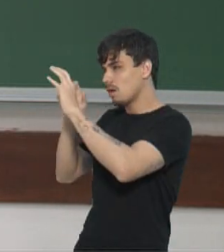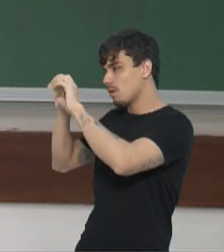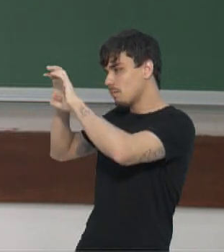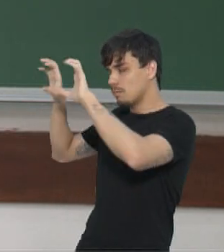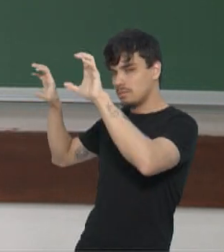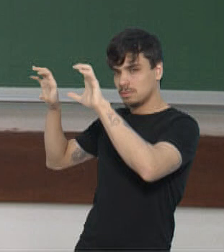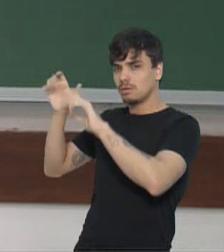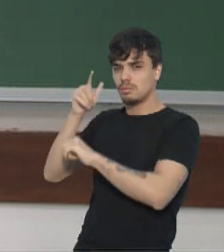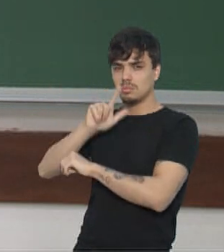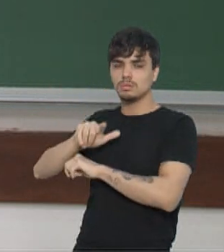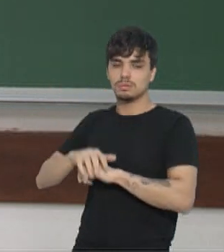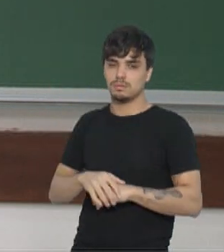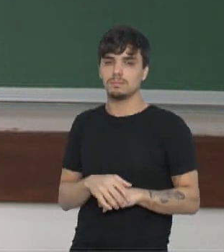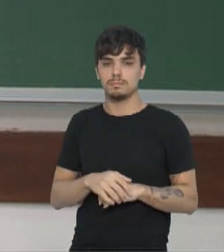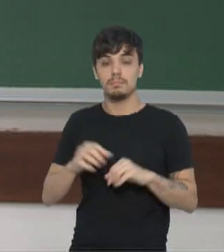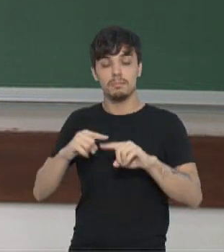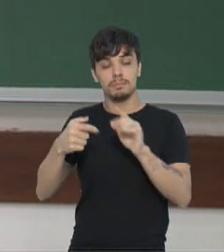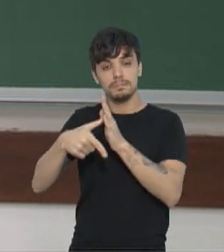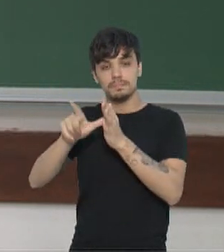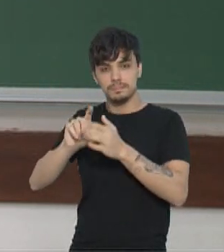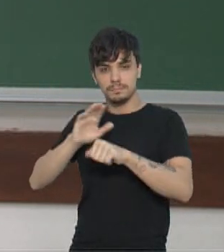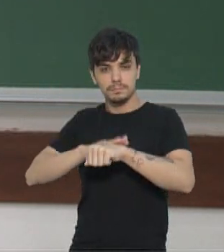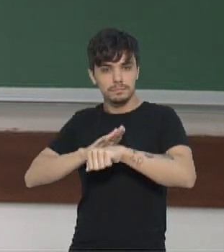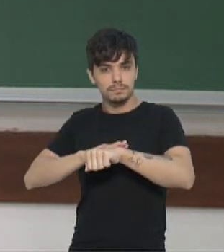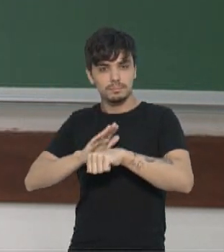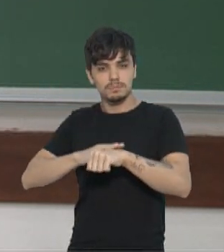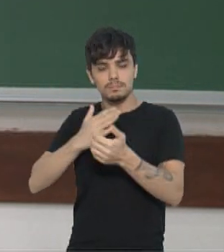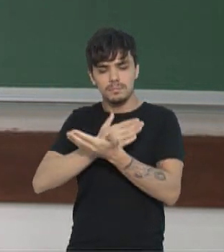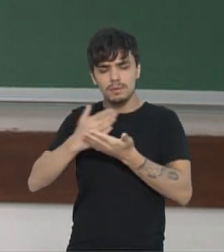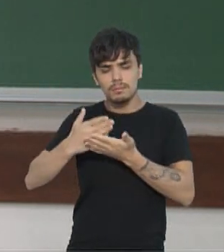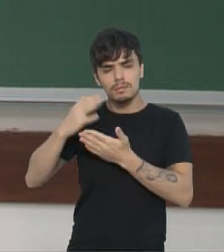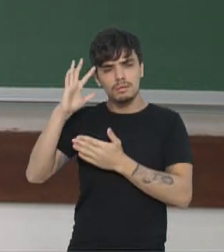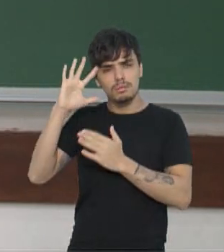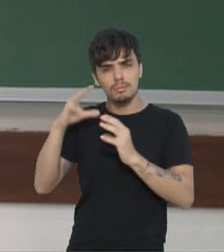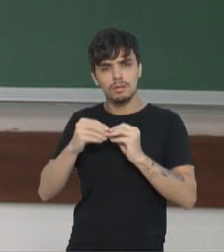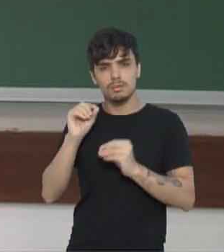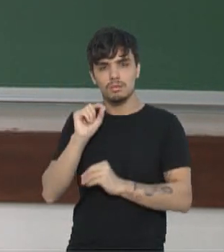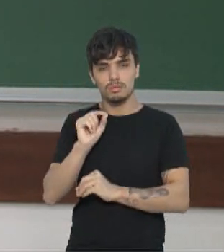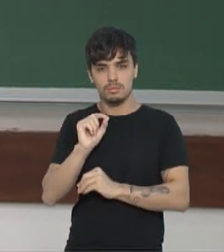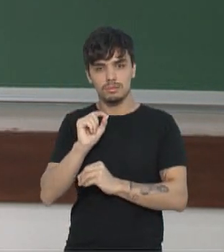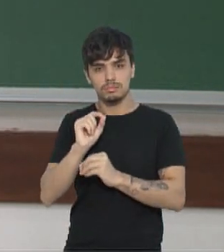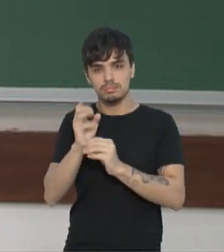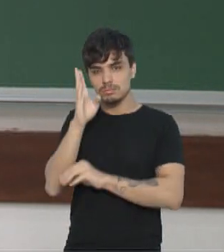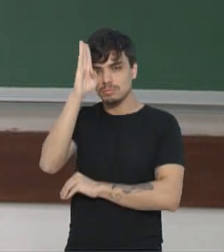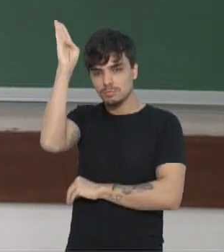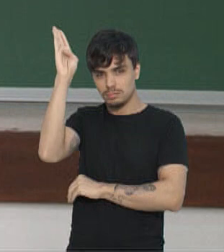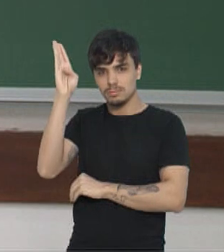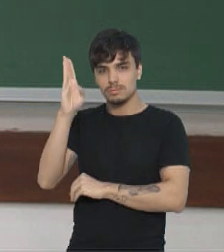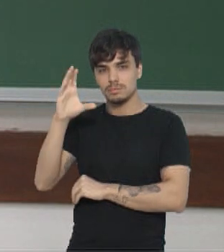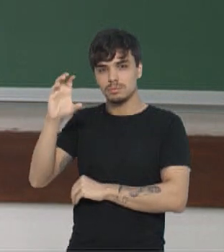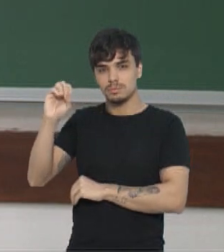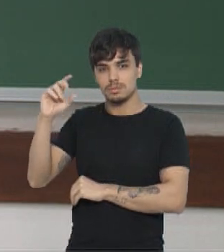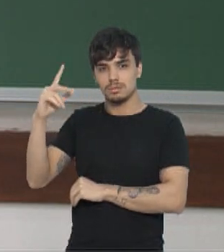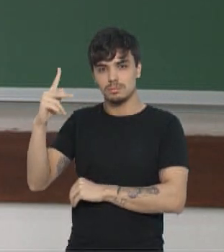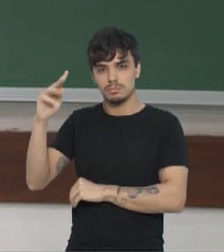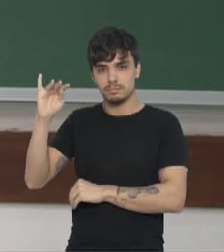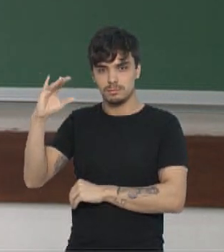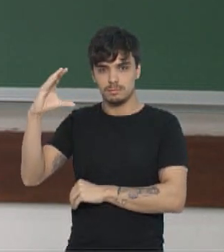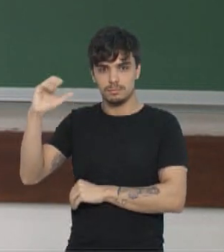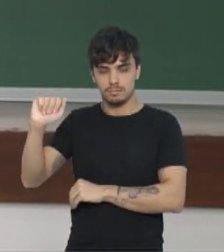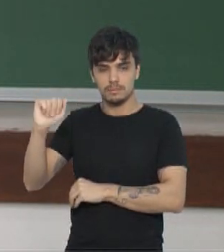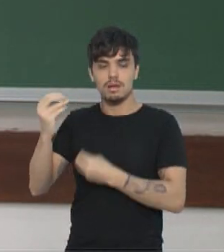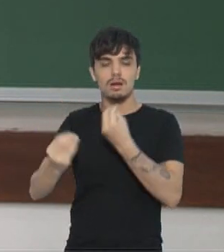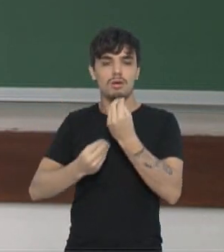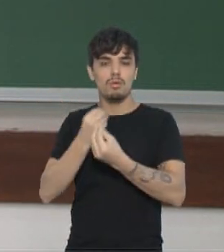céu, nessa época estavam começando a entender o princípio da óptica, né? De ver como